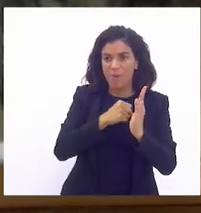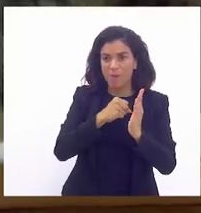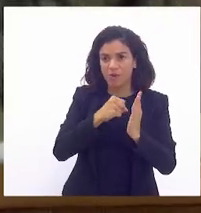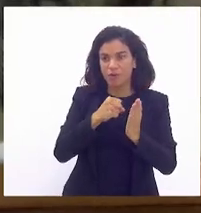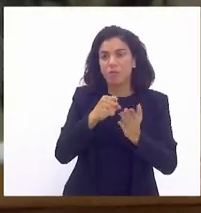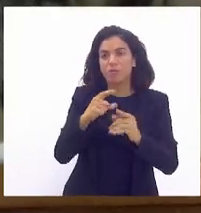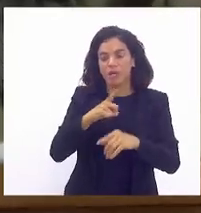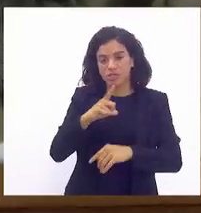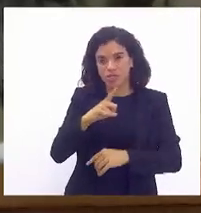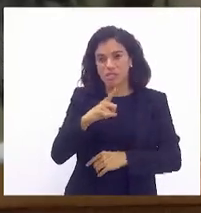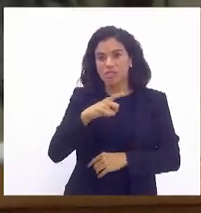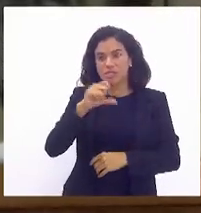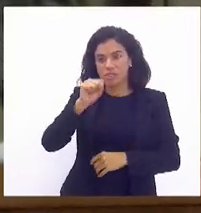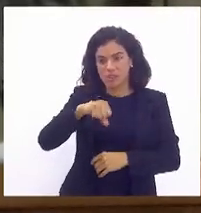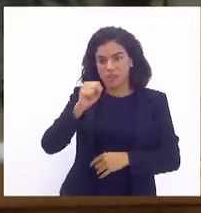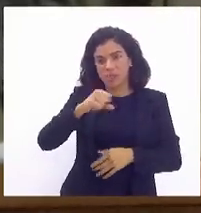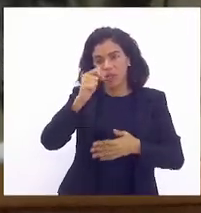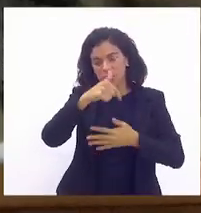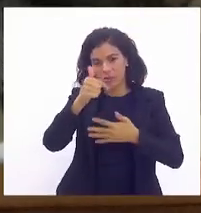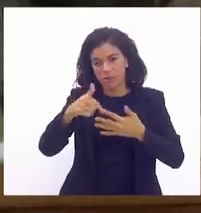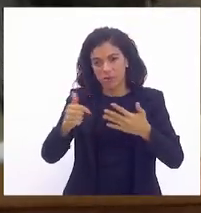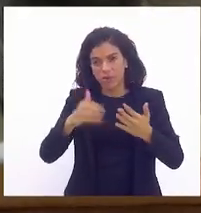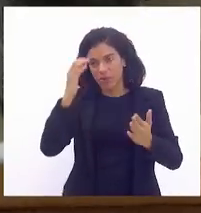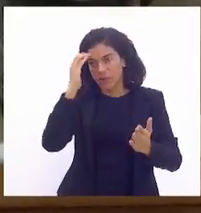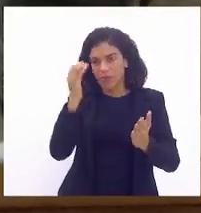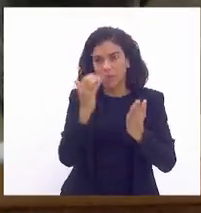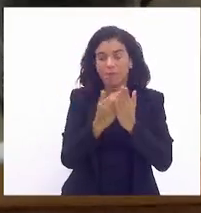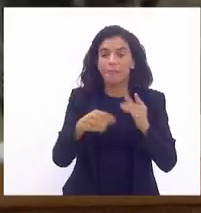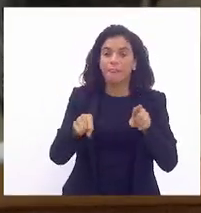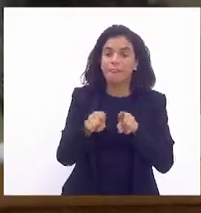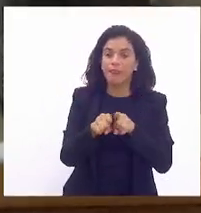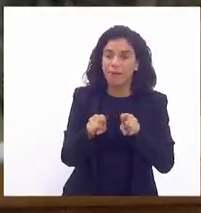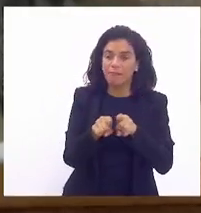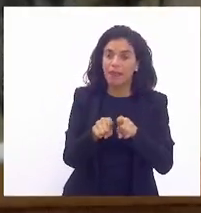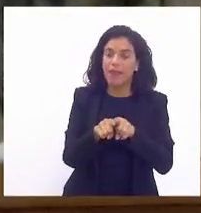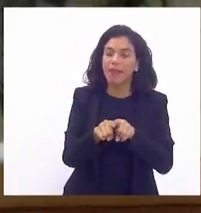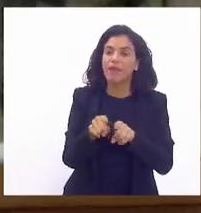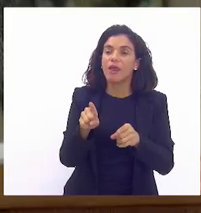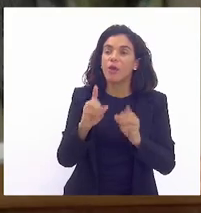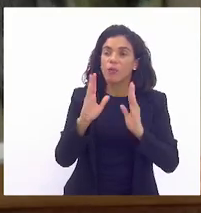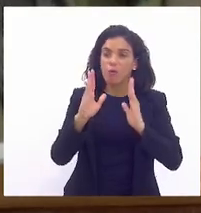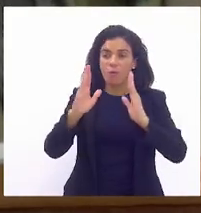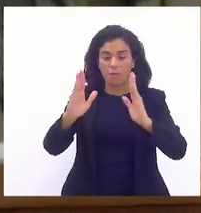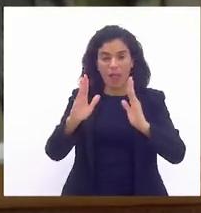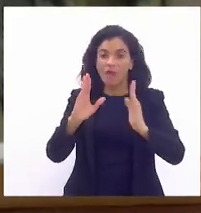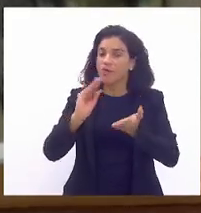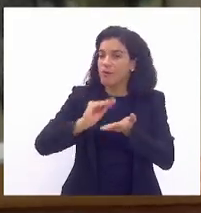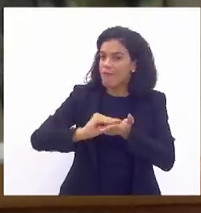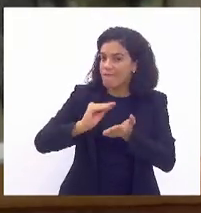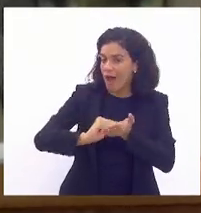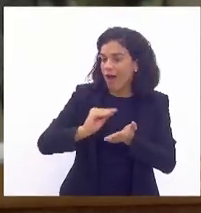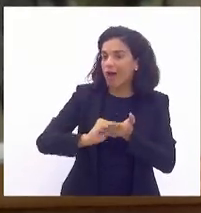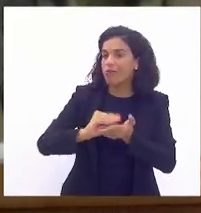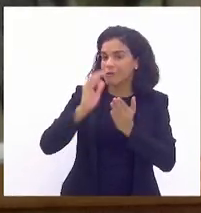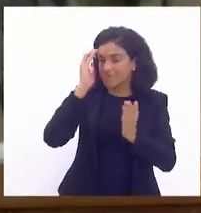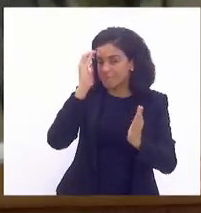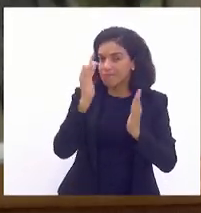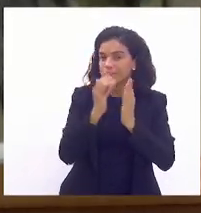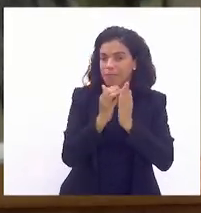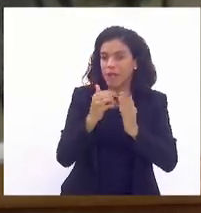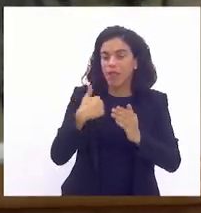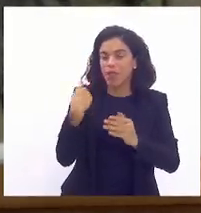Mas existem itens com cumprimento e itens que ainda estão com prazo de cumprimento. E nós